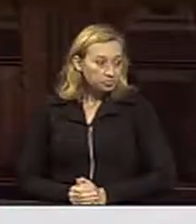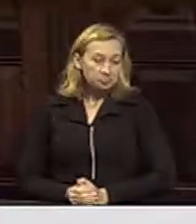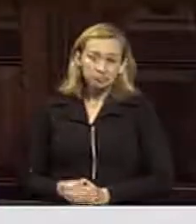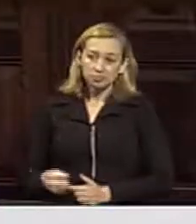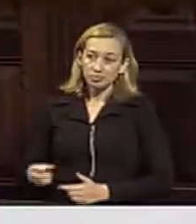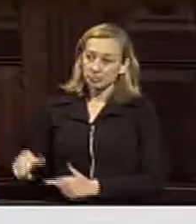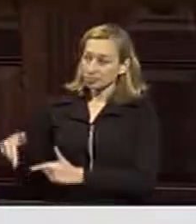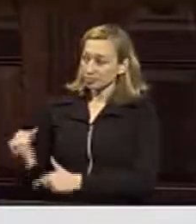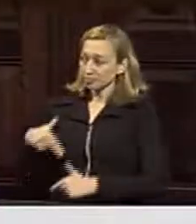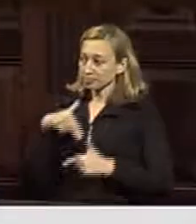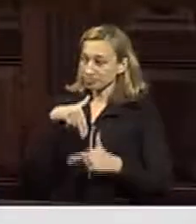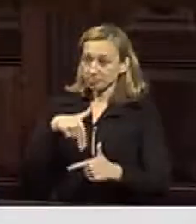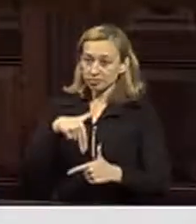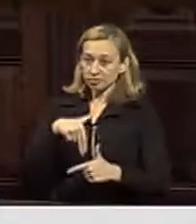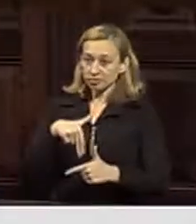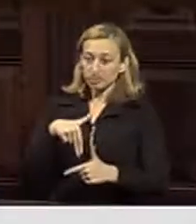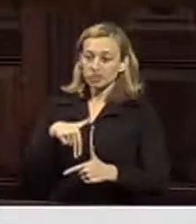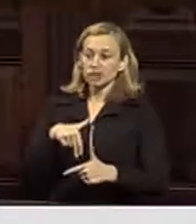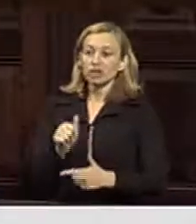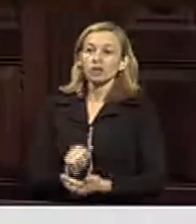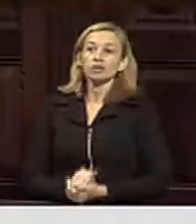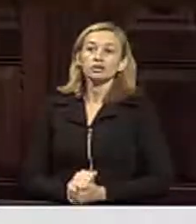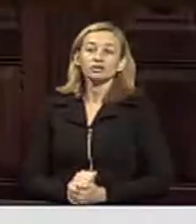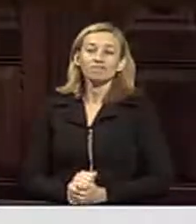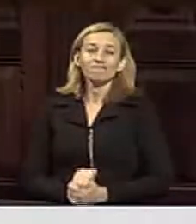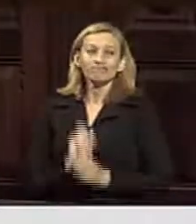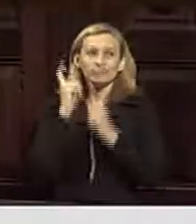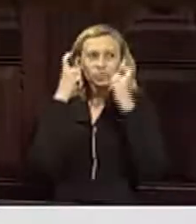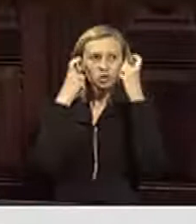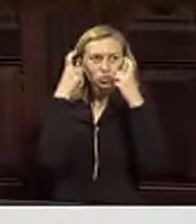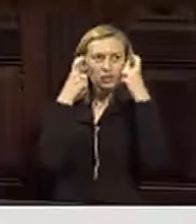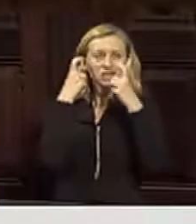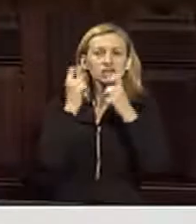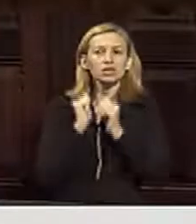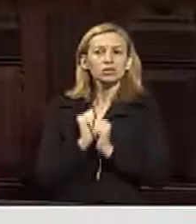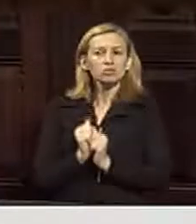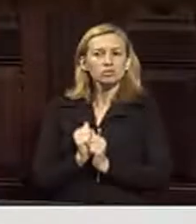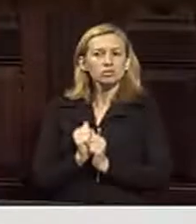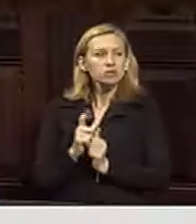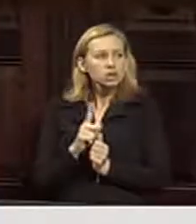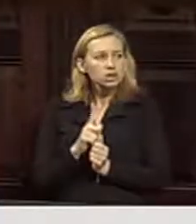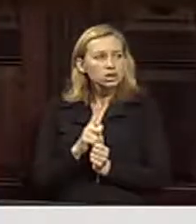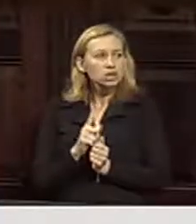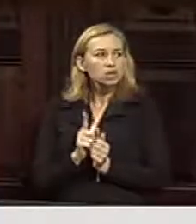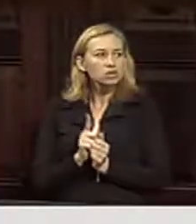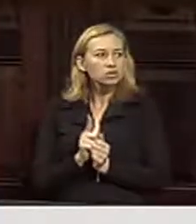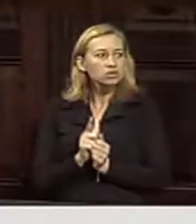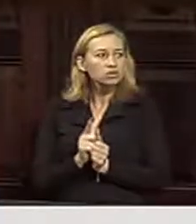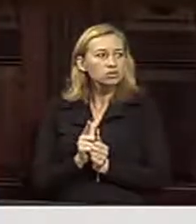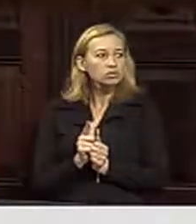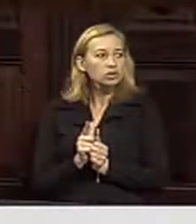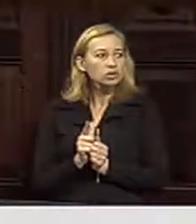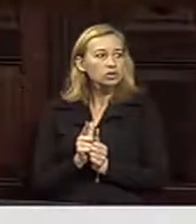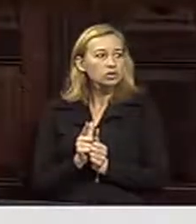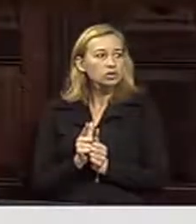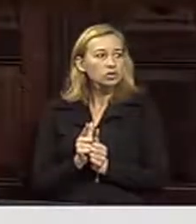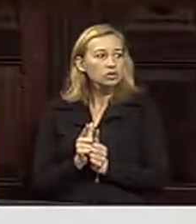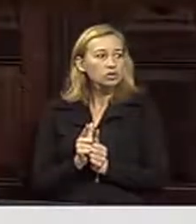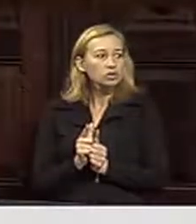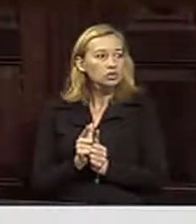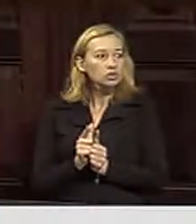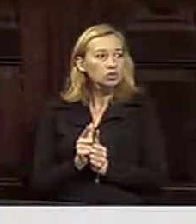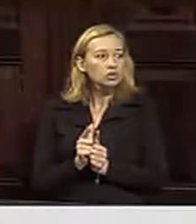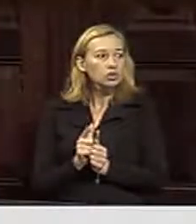tribuna é registrar uma preocupação, deputado Jânio, com a situação que se encontram as